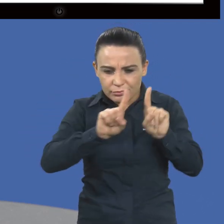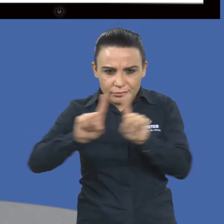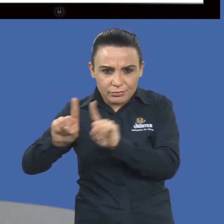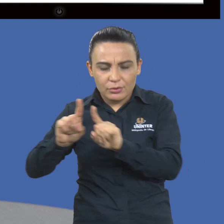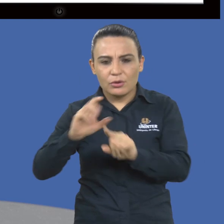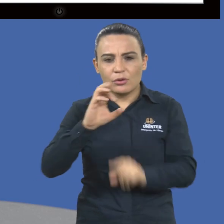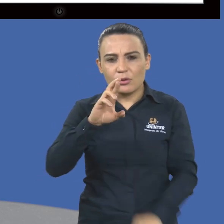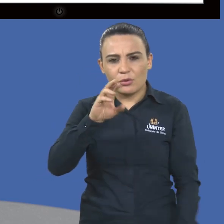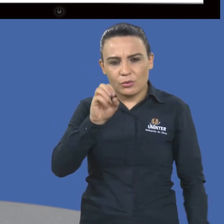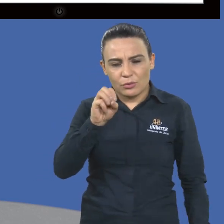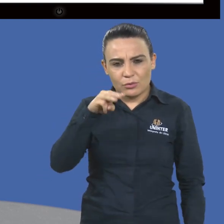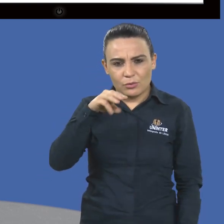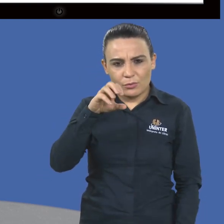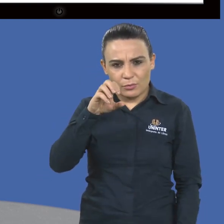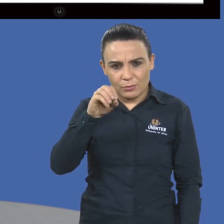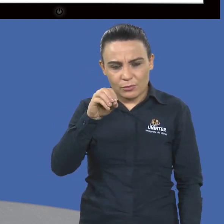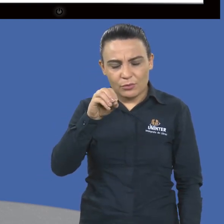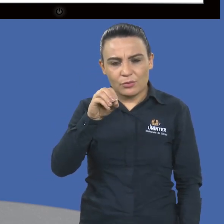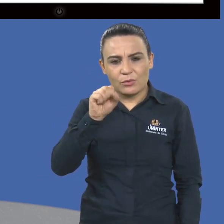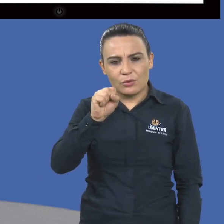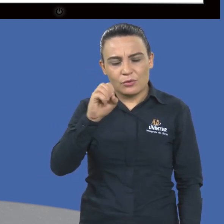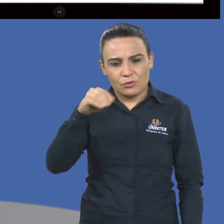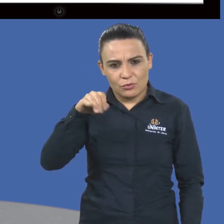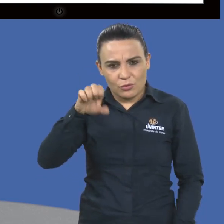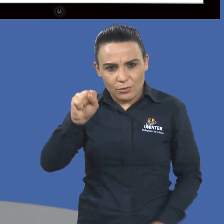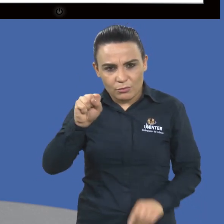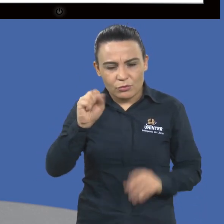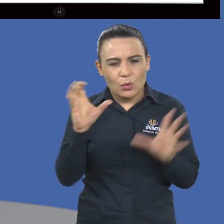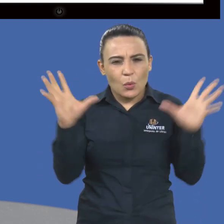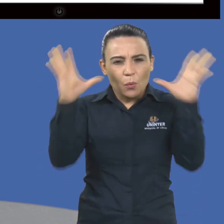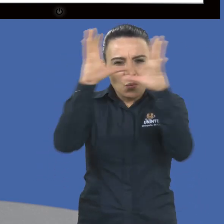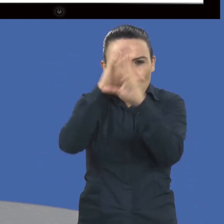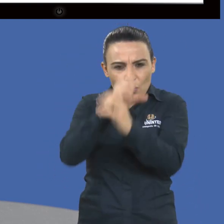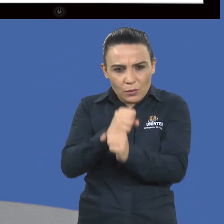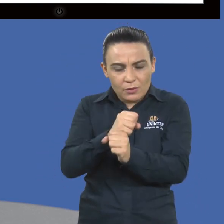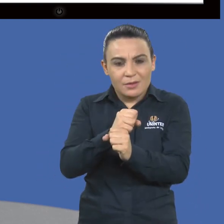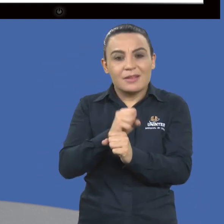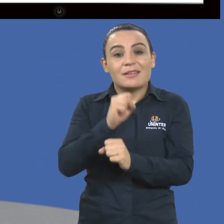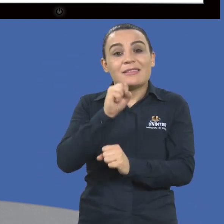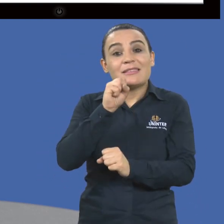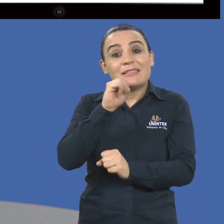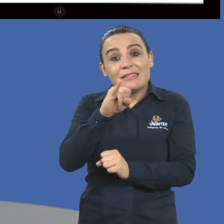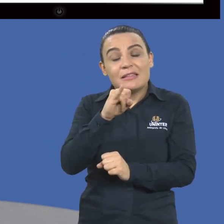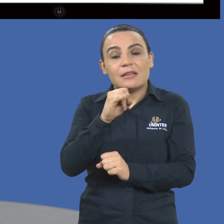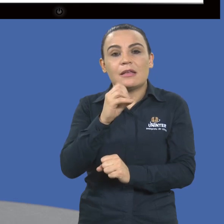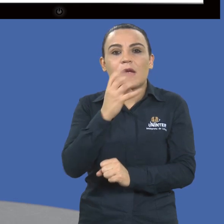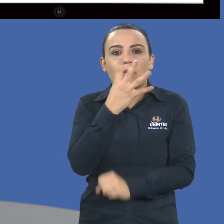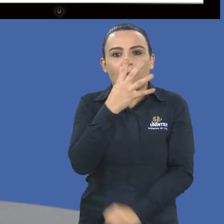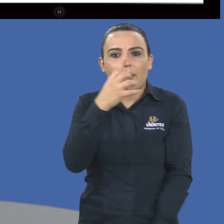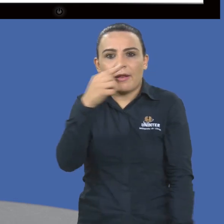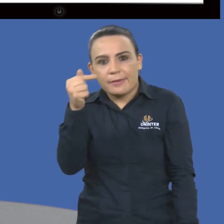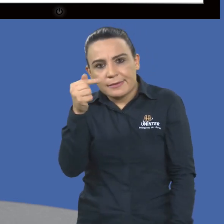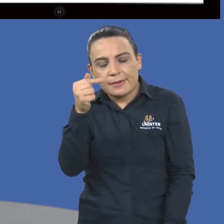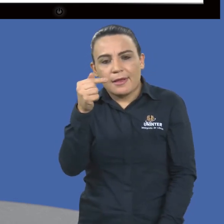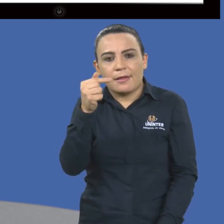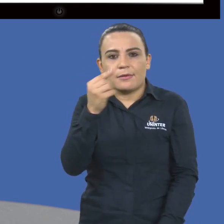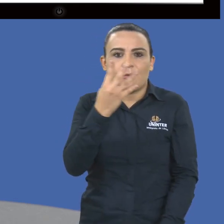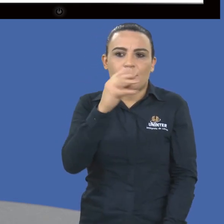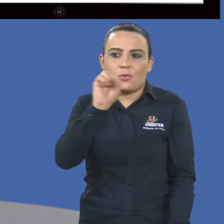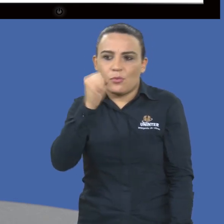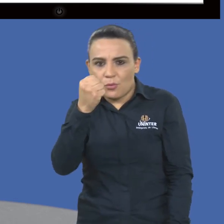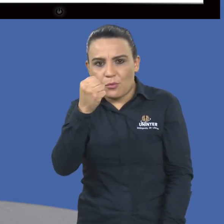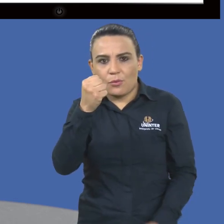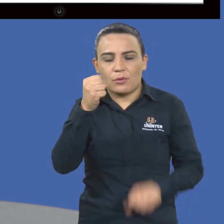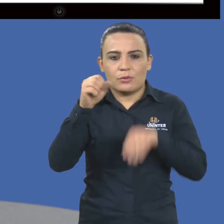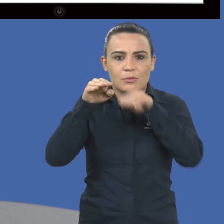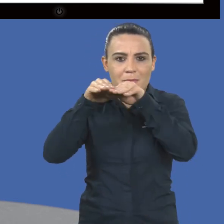um concepto tem 47 cromossomos, isso cria um certo desequilíbrio e que algumas